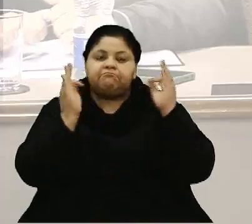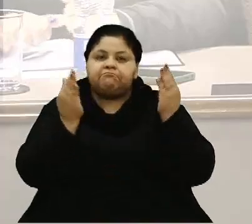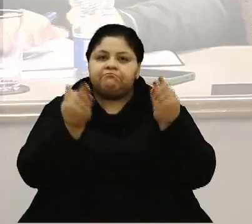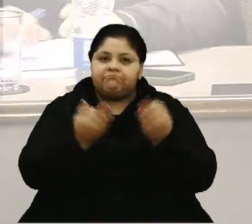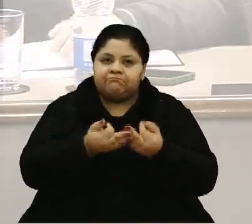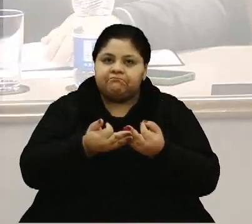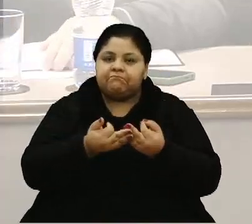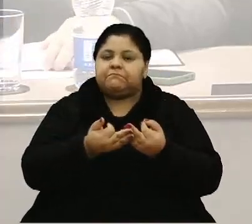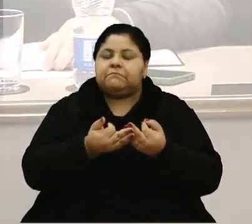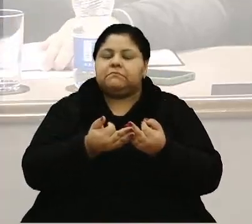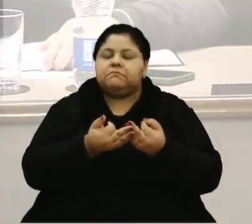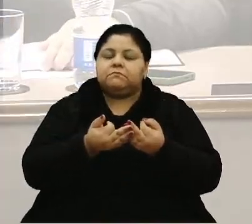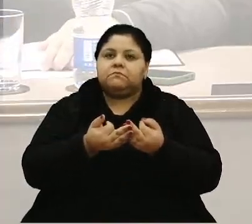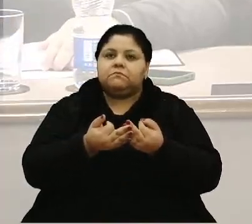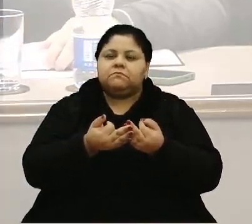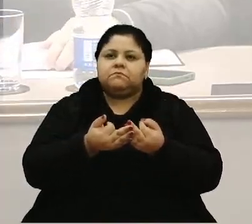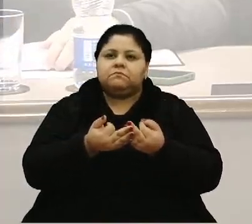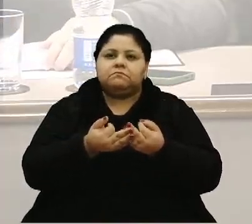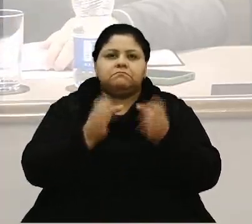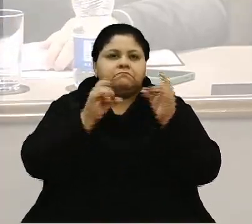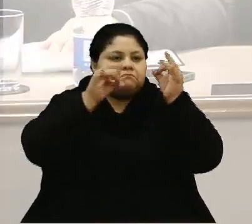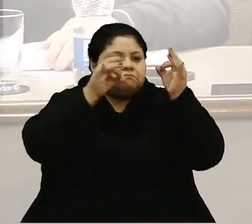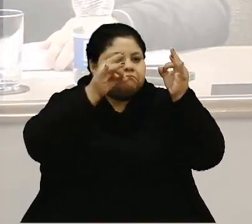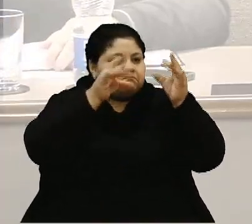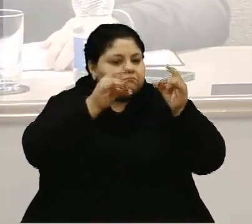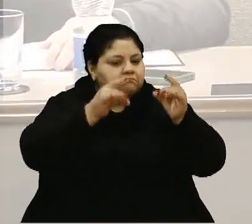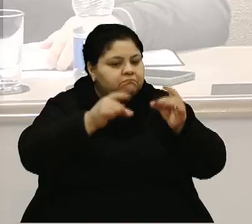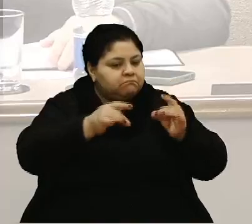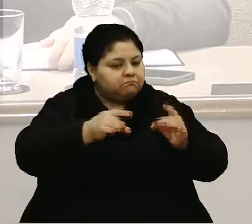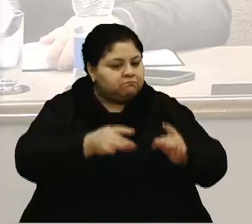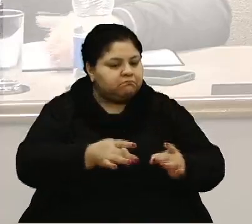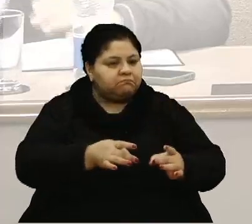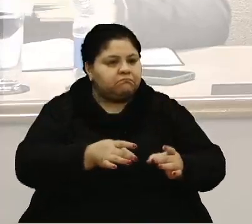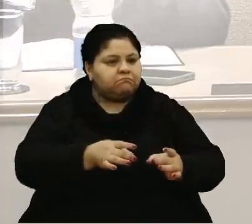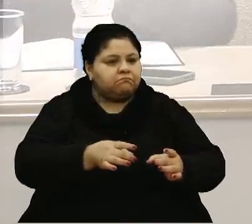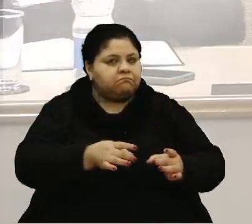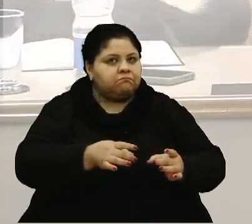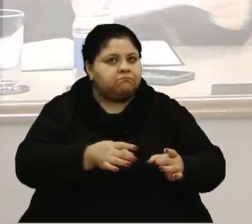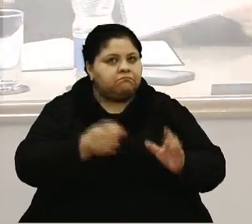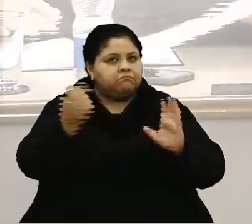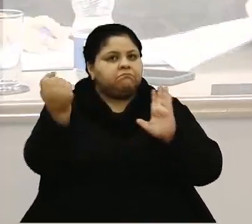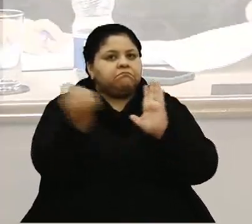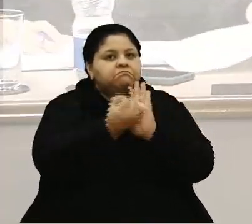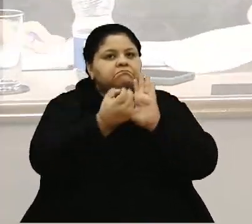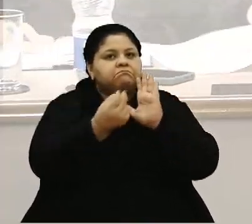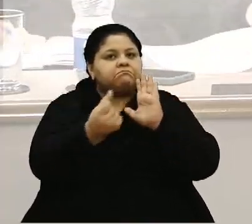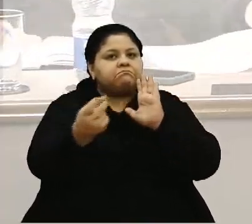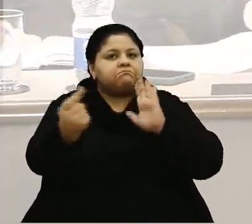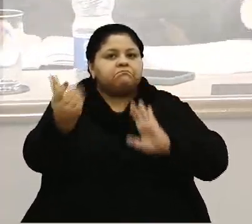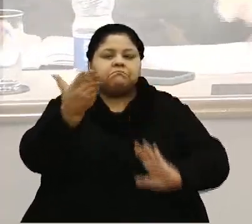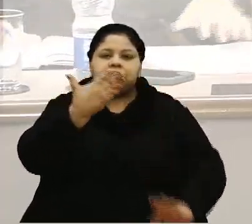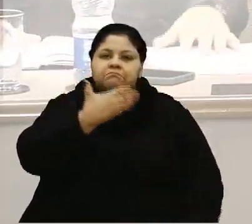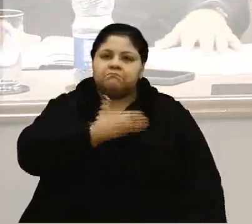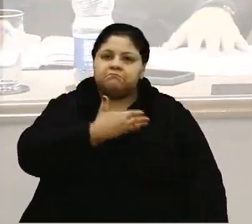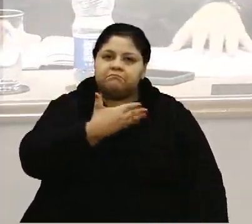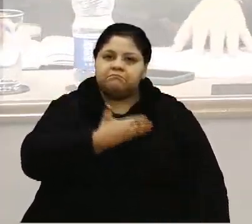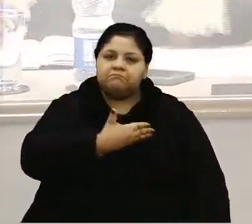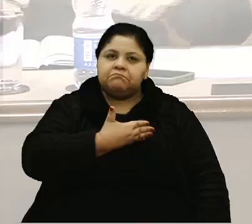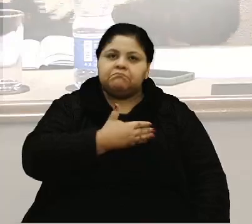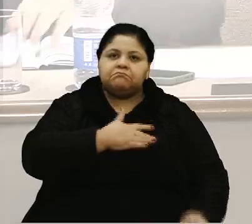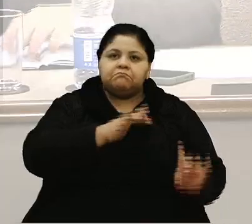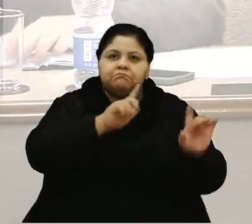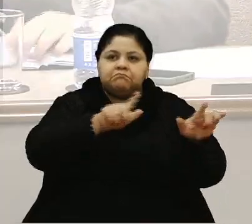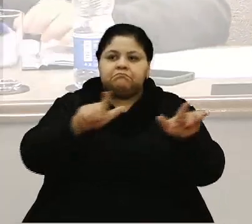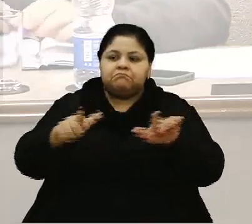uma família especial, e ele deixou um legado de amizade nos